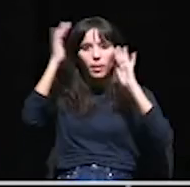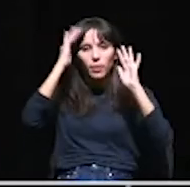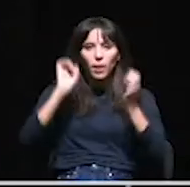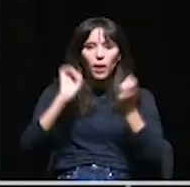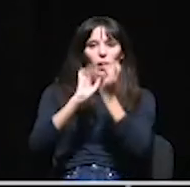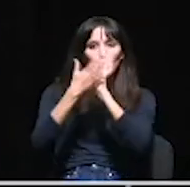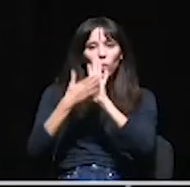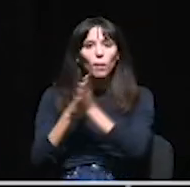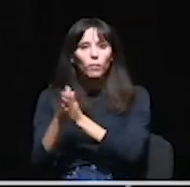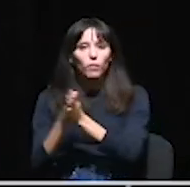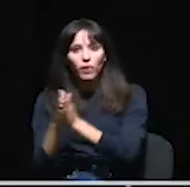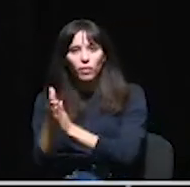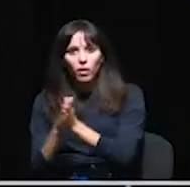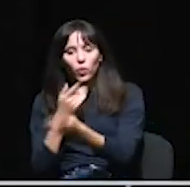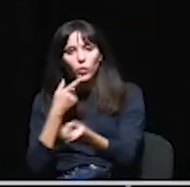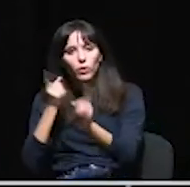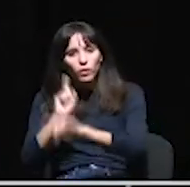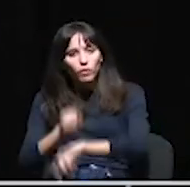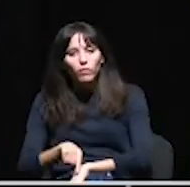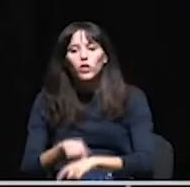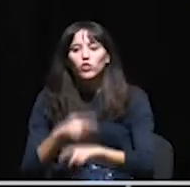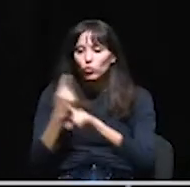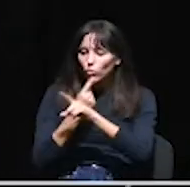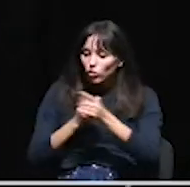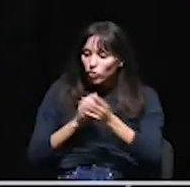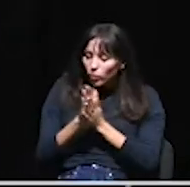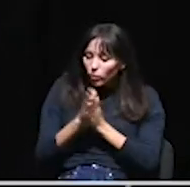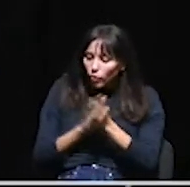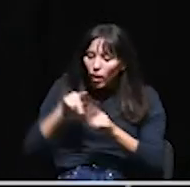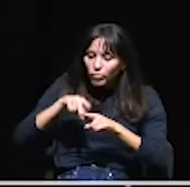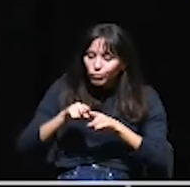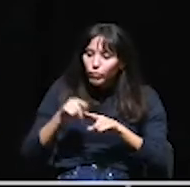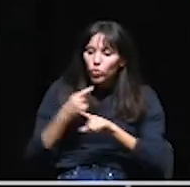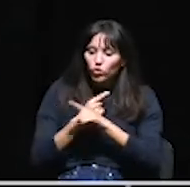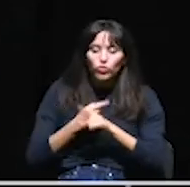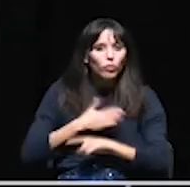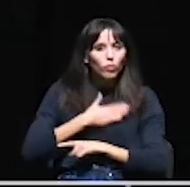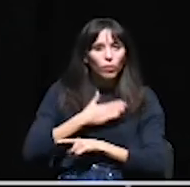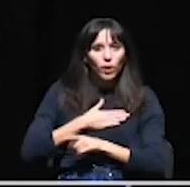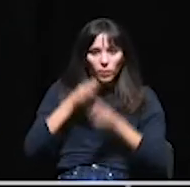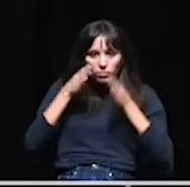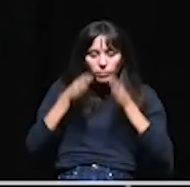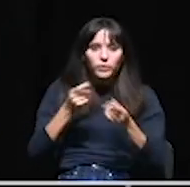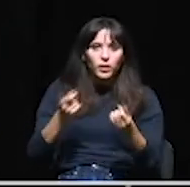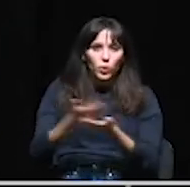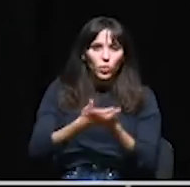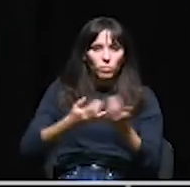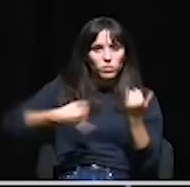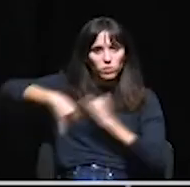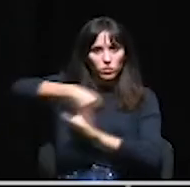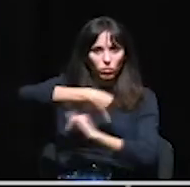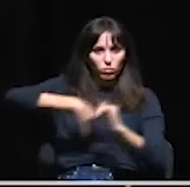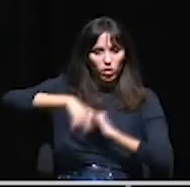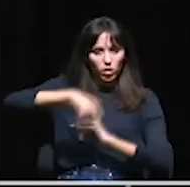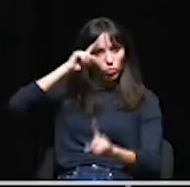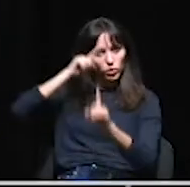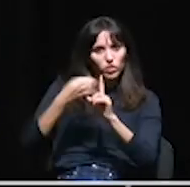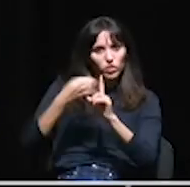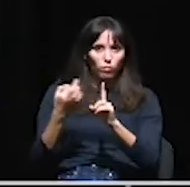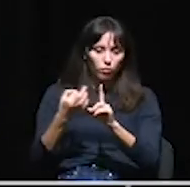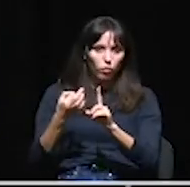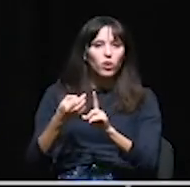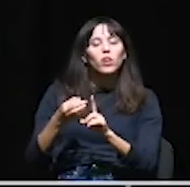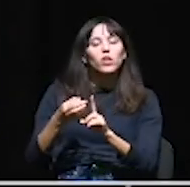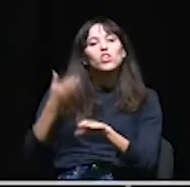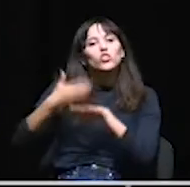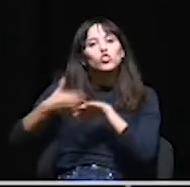de reutilização, de dar nova vida aos produtos que já não queremos e focado na economia circular e no objetivo do desperdício